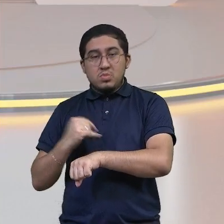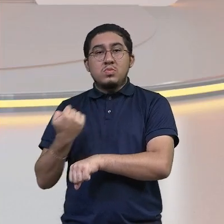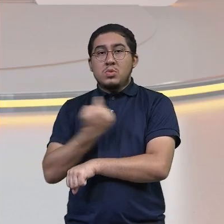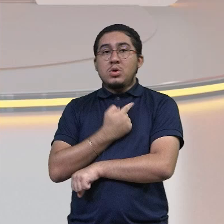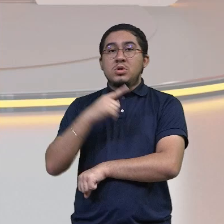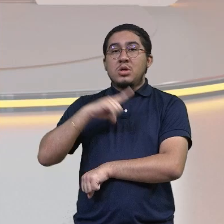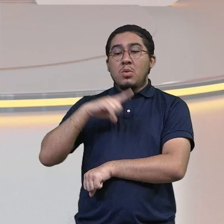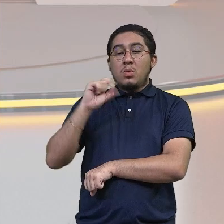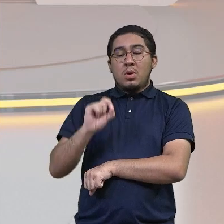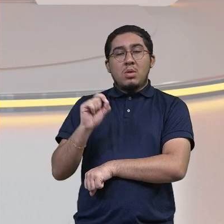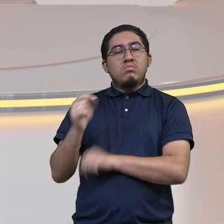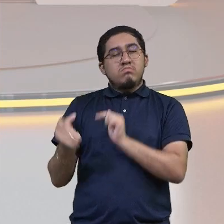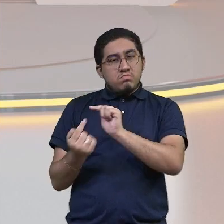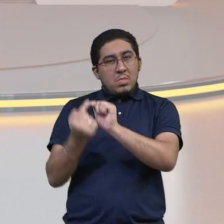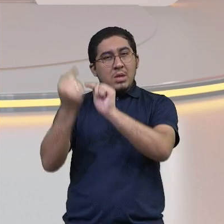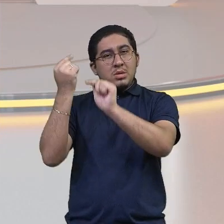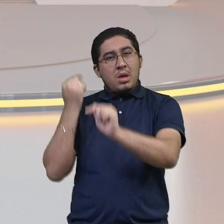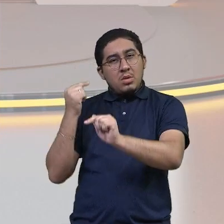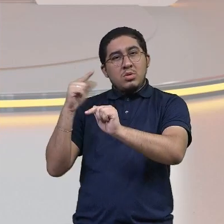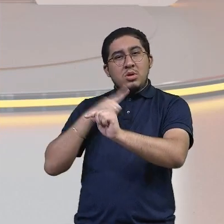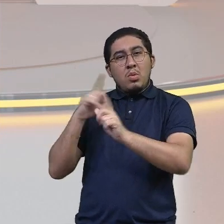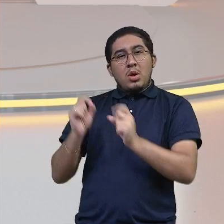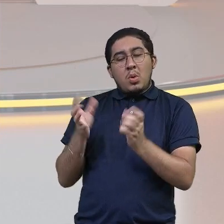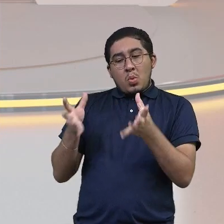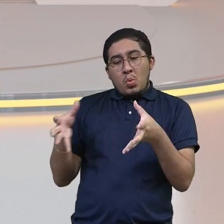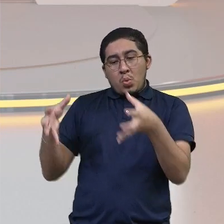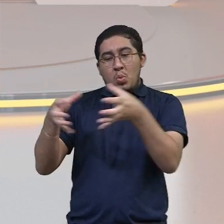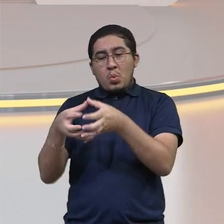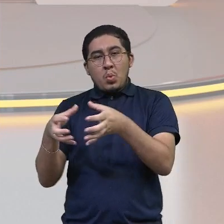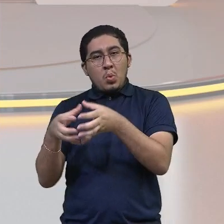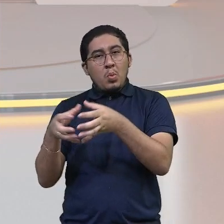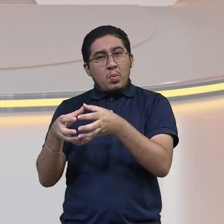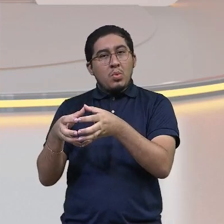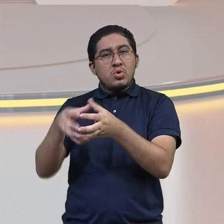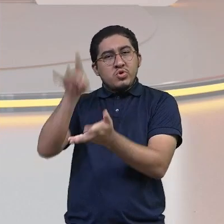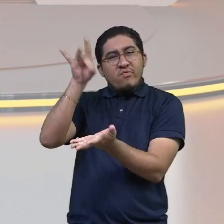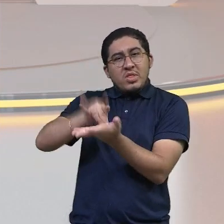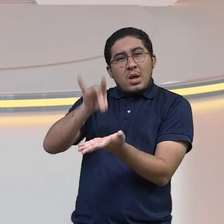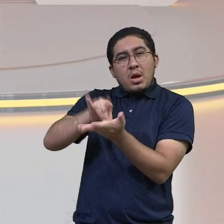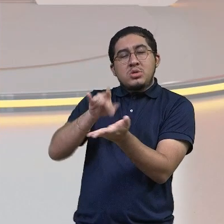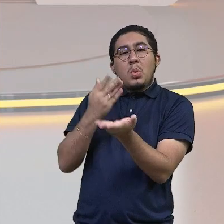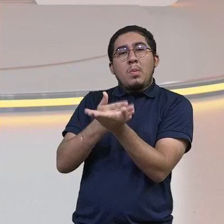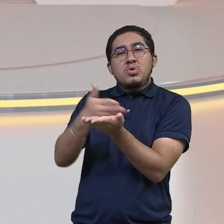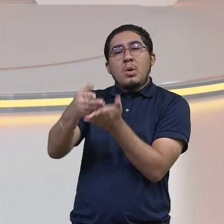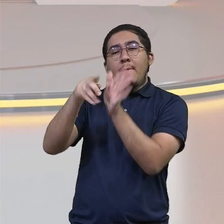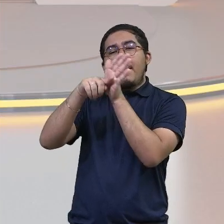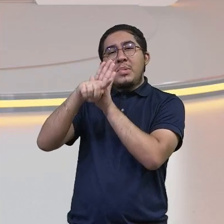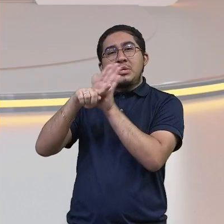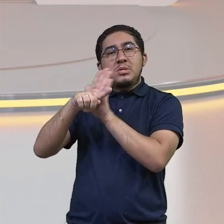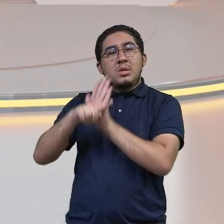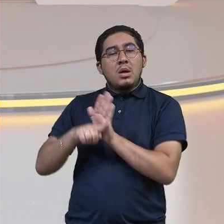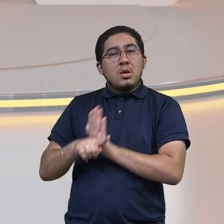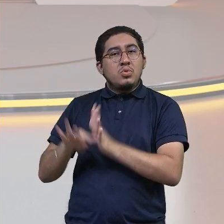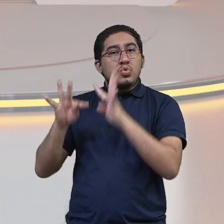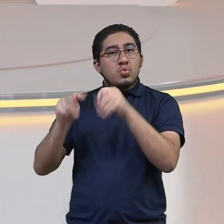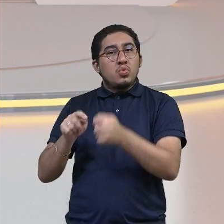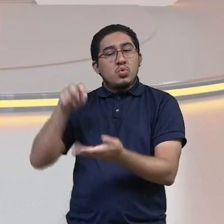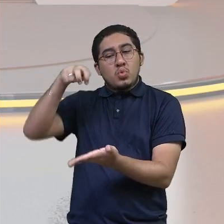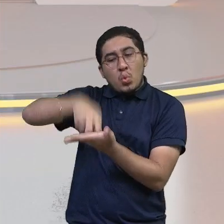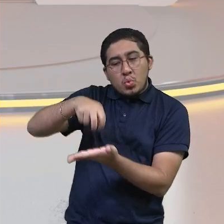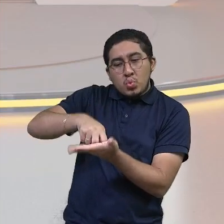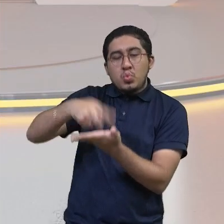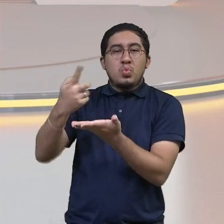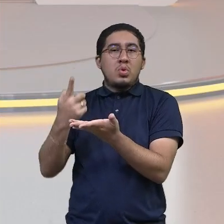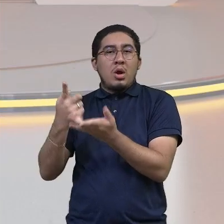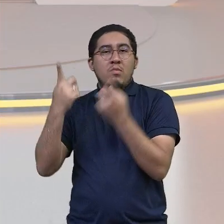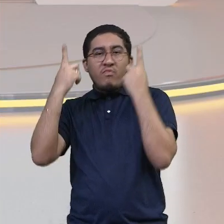tivemos aqui há algum tempo atrás, né, a chamada Comissão da Verdade, que começou a investigar e verificar os casos de tortura, de maus tratos,